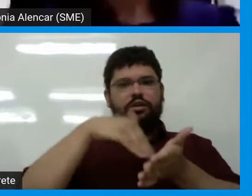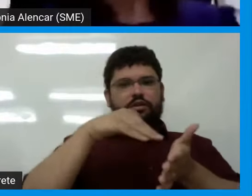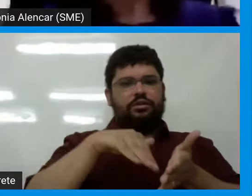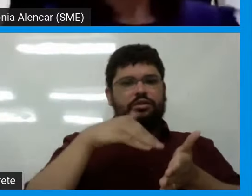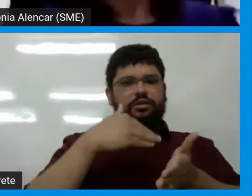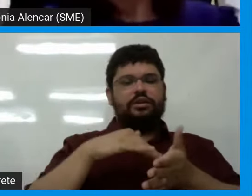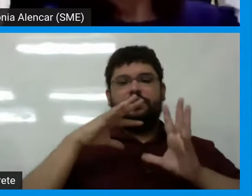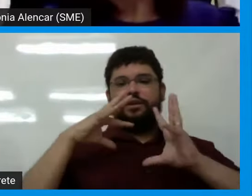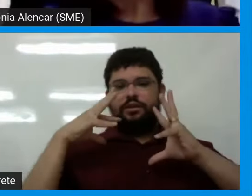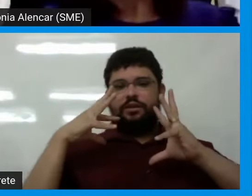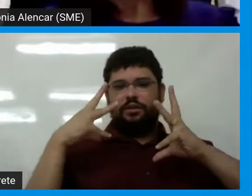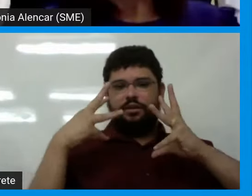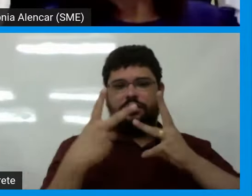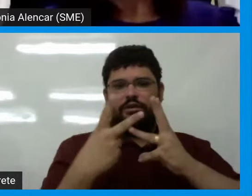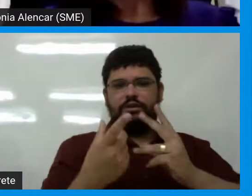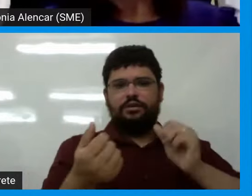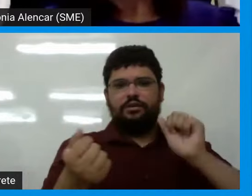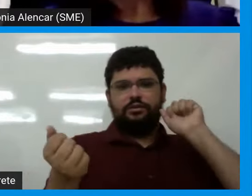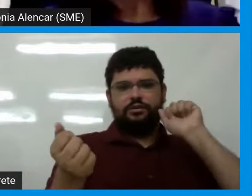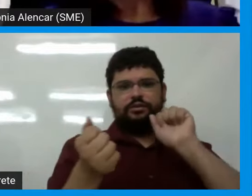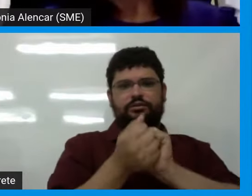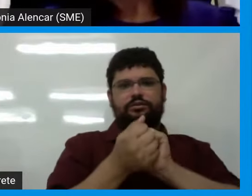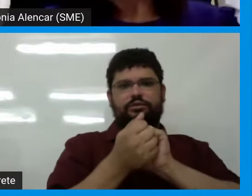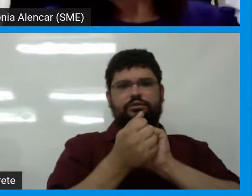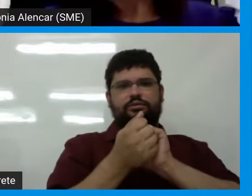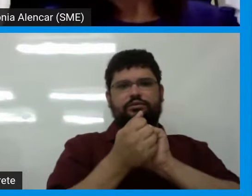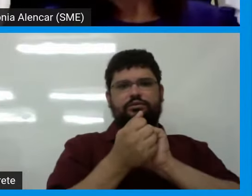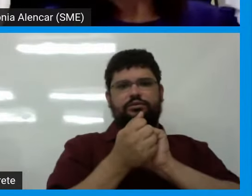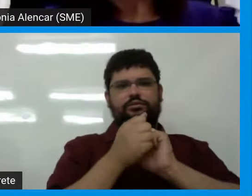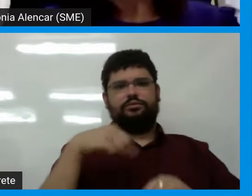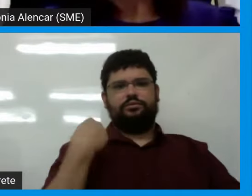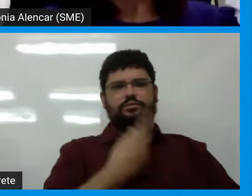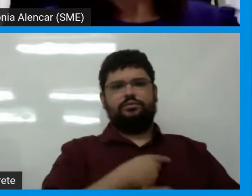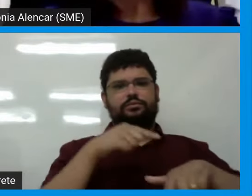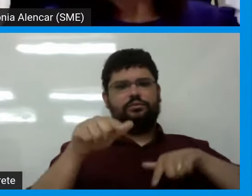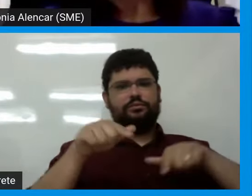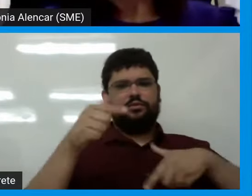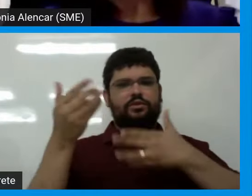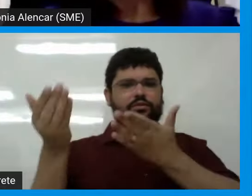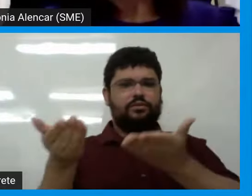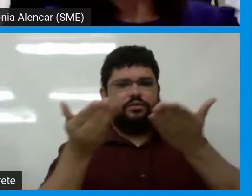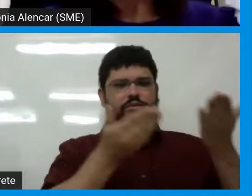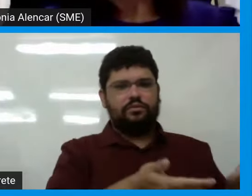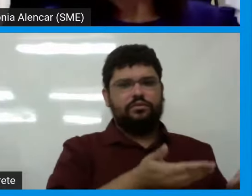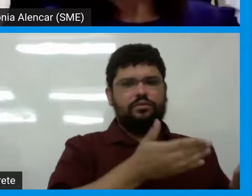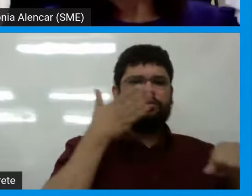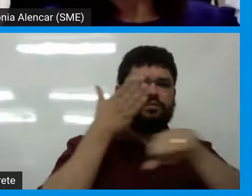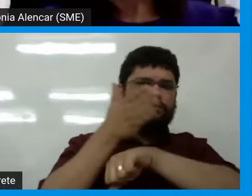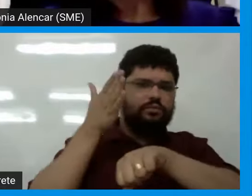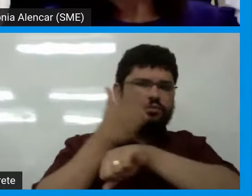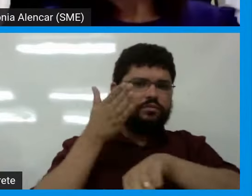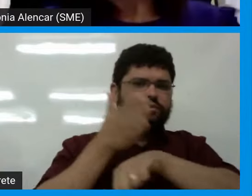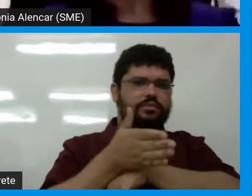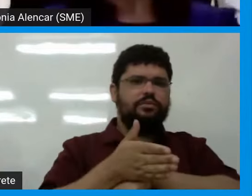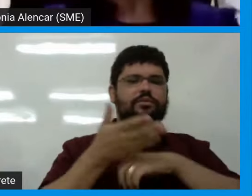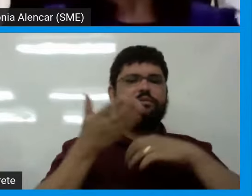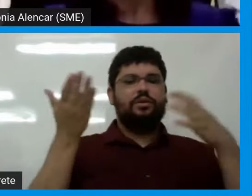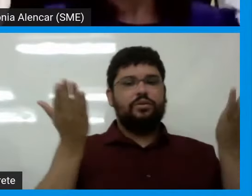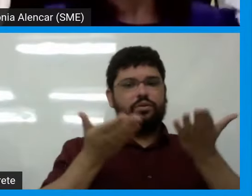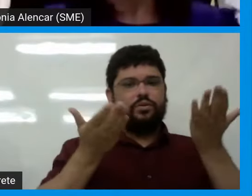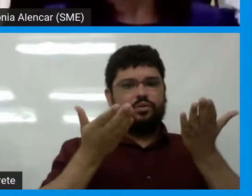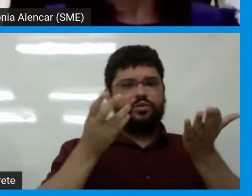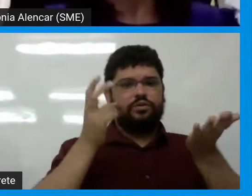comum, né, para que nós tenhamos êxito. Então, convidamos a todos a participar, não só do momento de hoje. Hoje nós temos